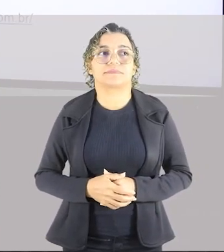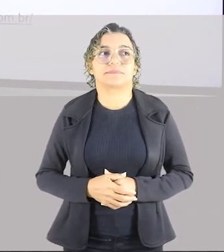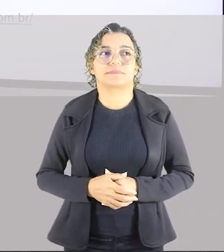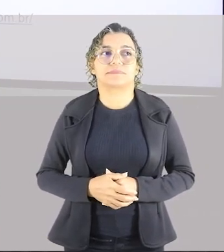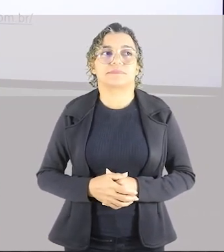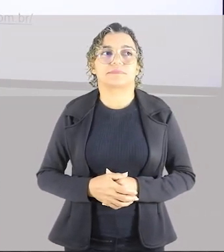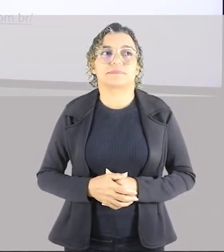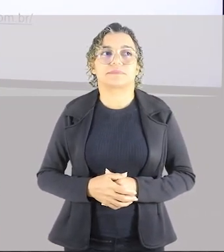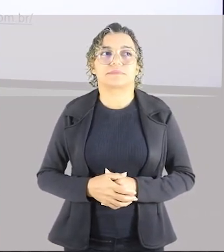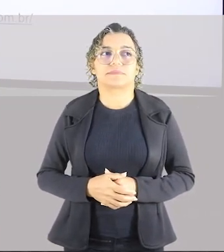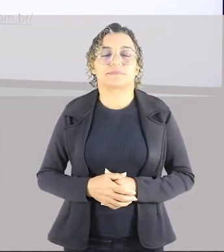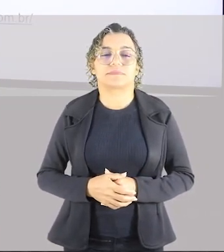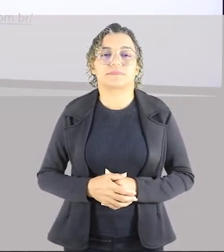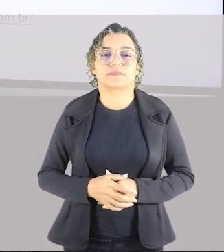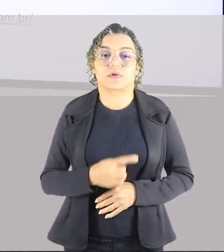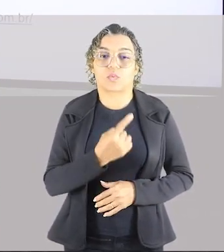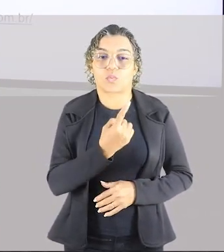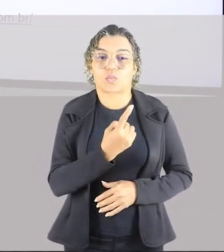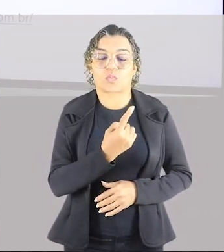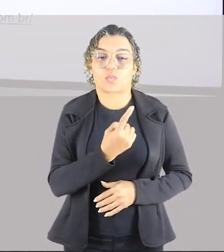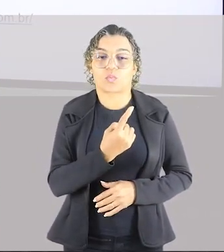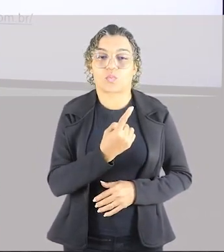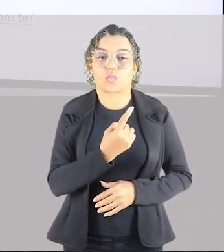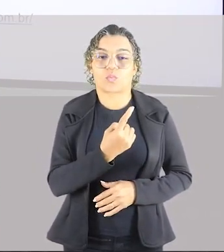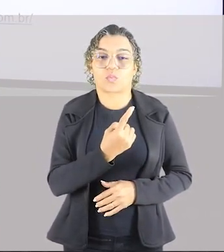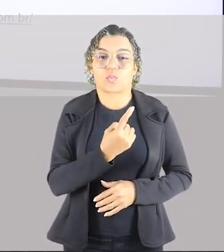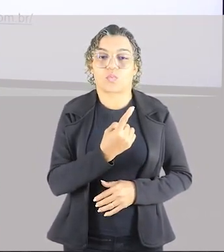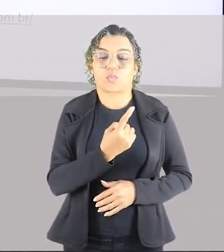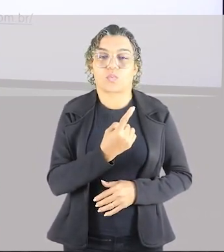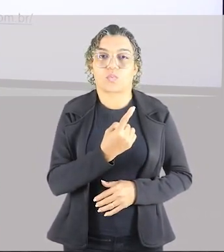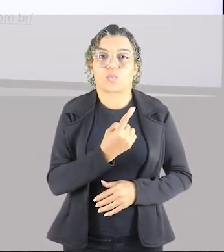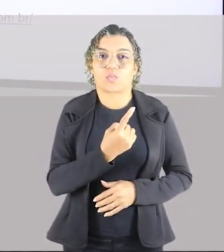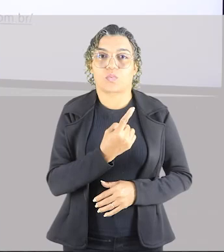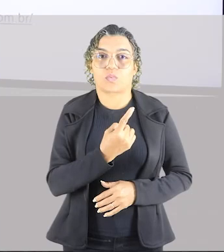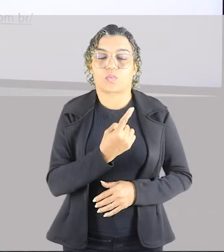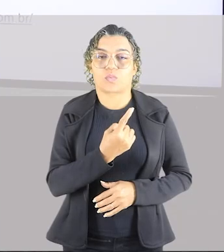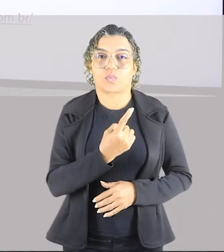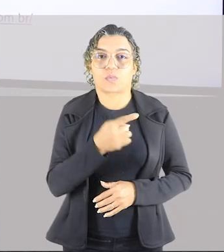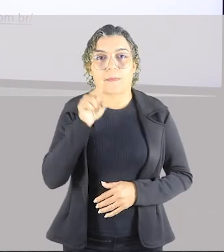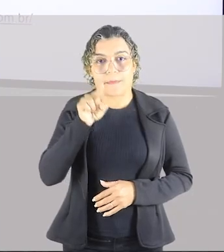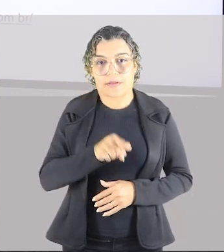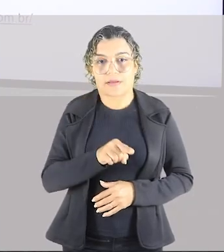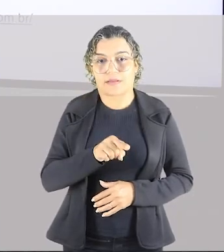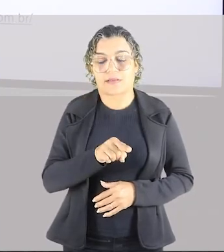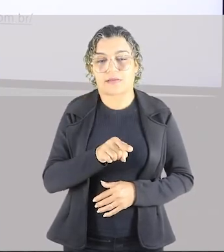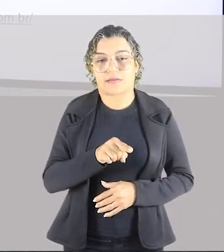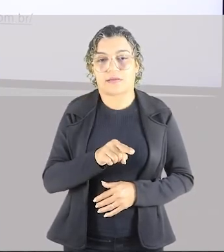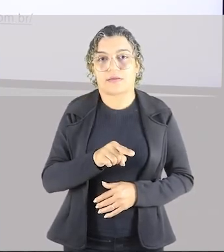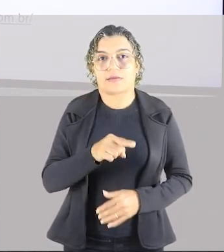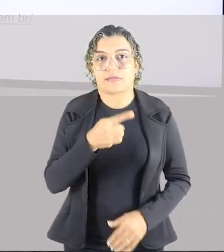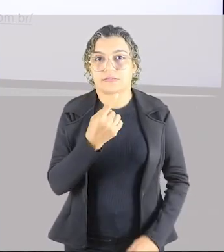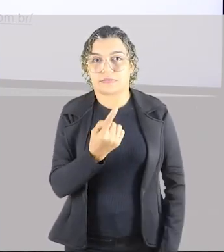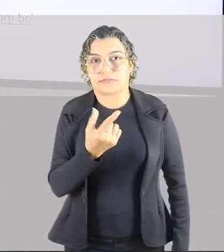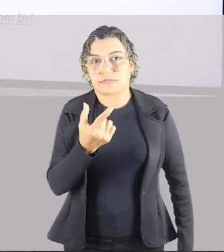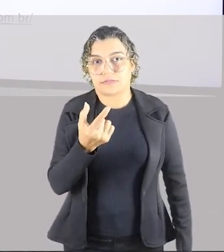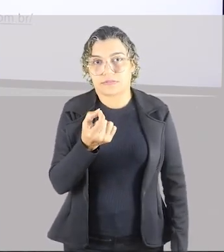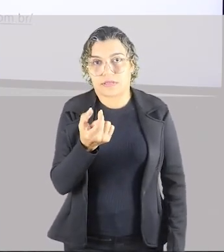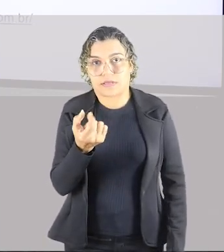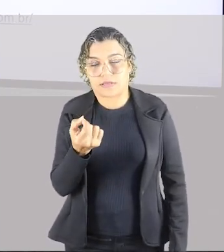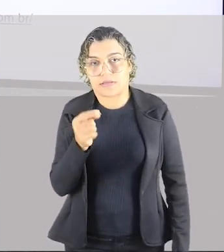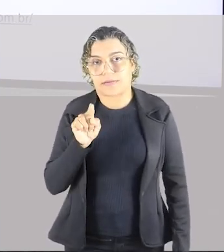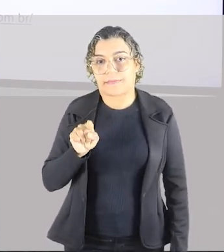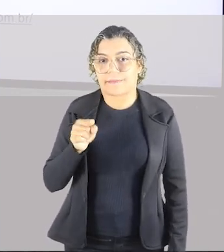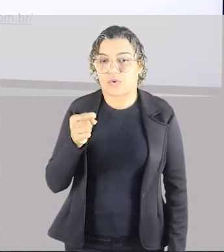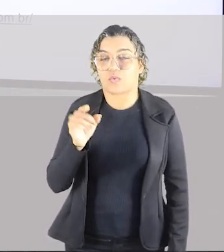Que está de 1 para 100 mil centímetros, tá? Já fiz até, deixei logo